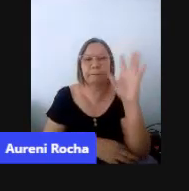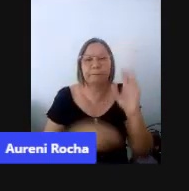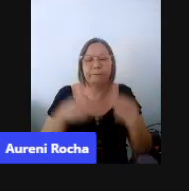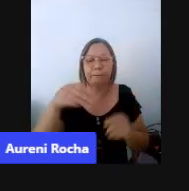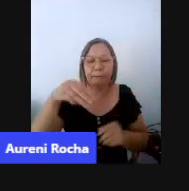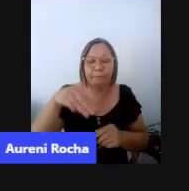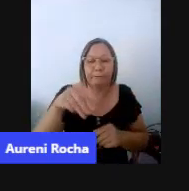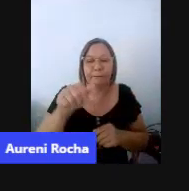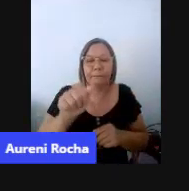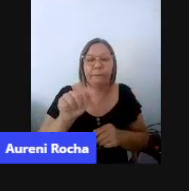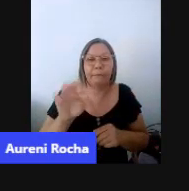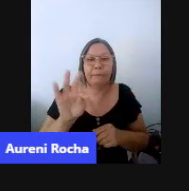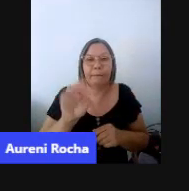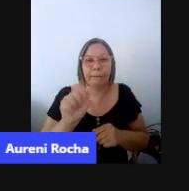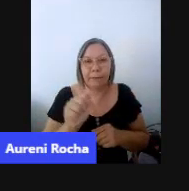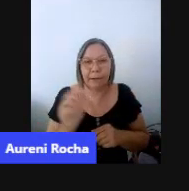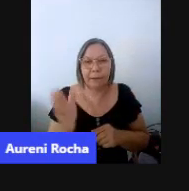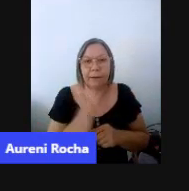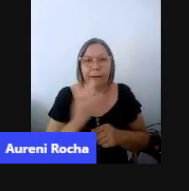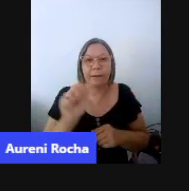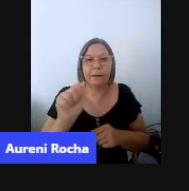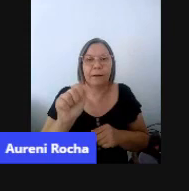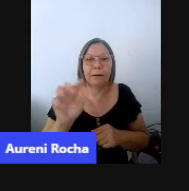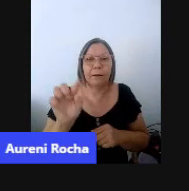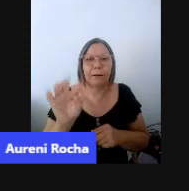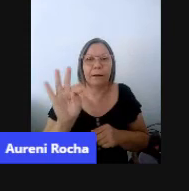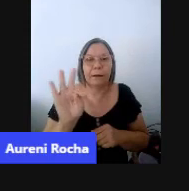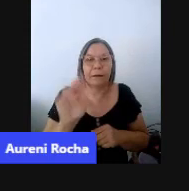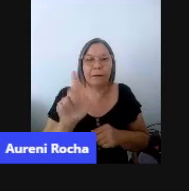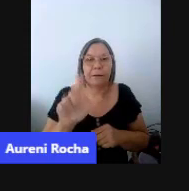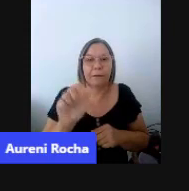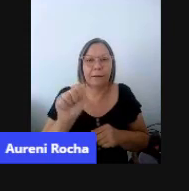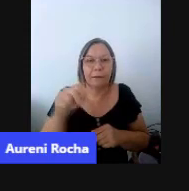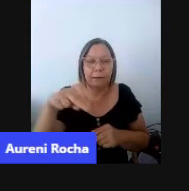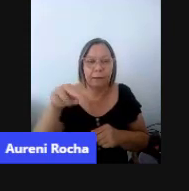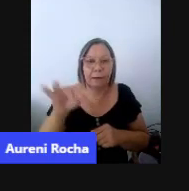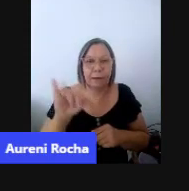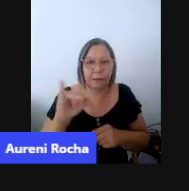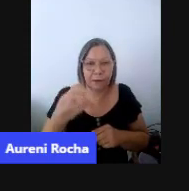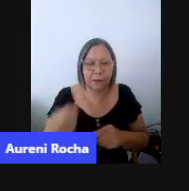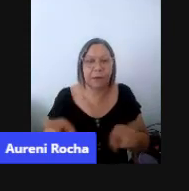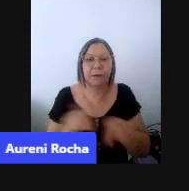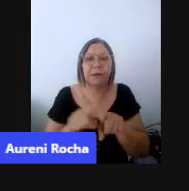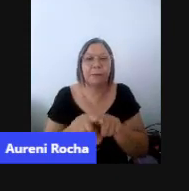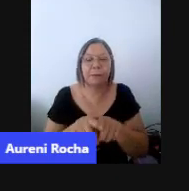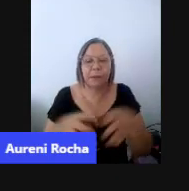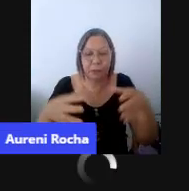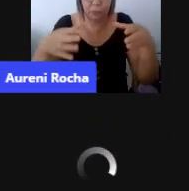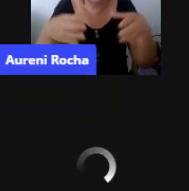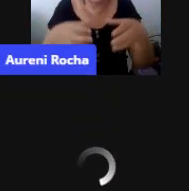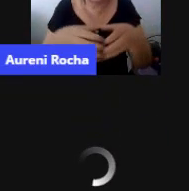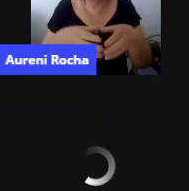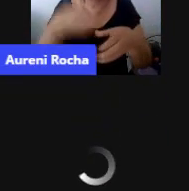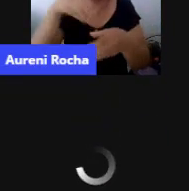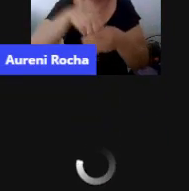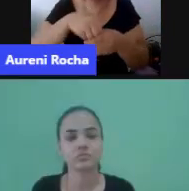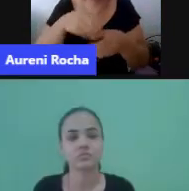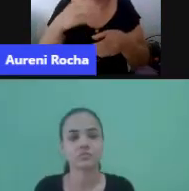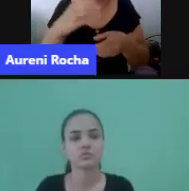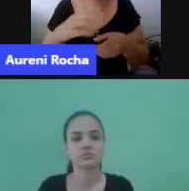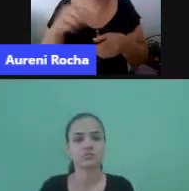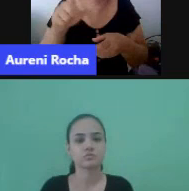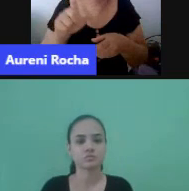do complexo de Soretama e no Parque Estadual do Rio Doce. No complexo de Soretama, a gente está trabalhando lá